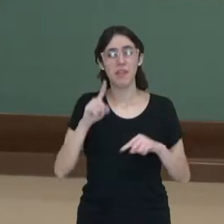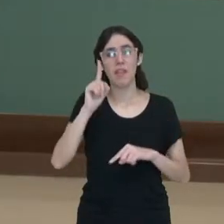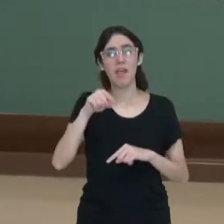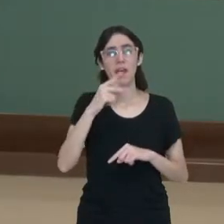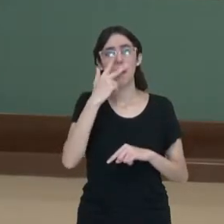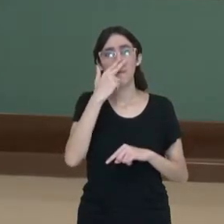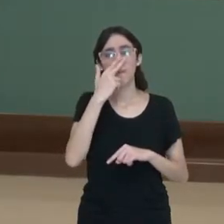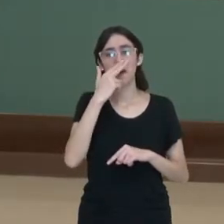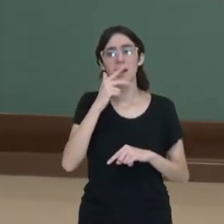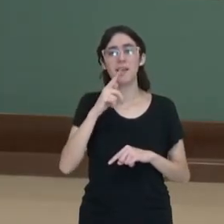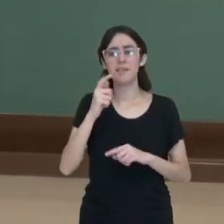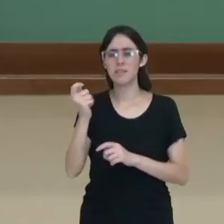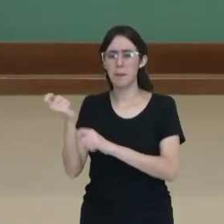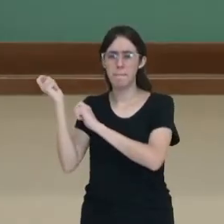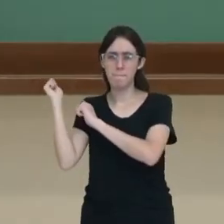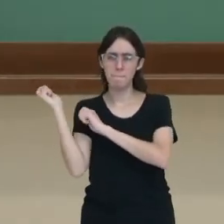machado.